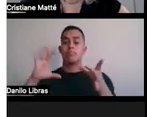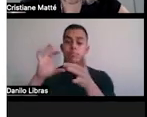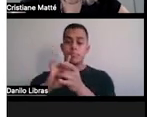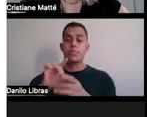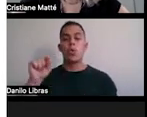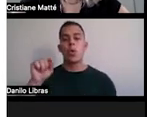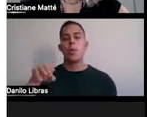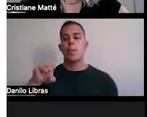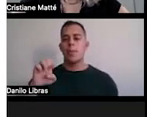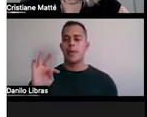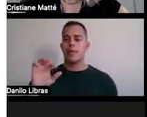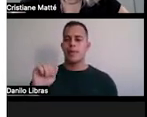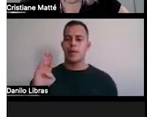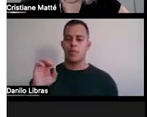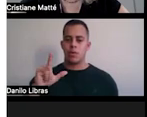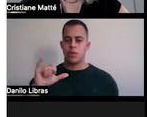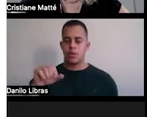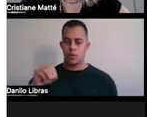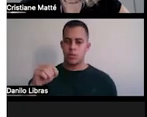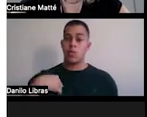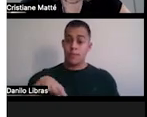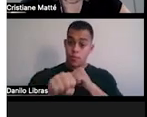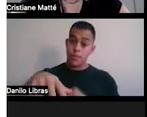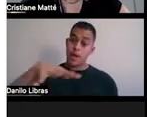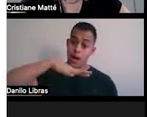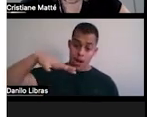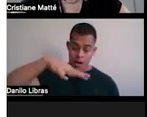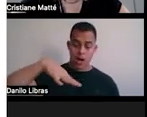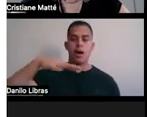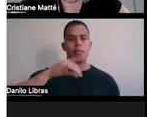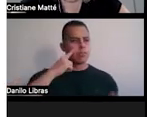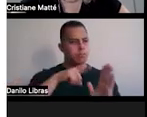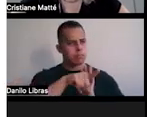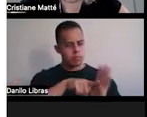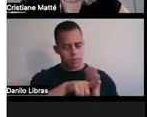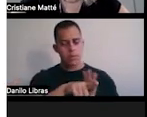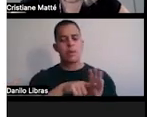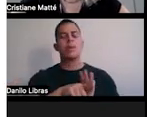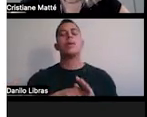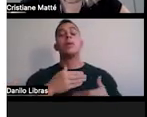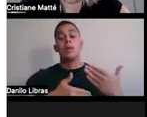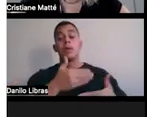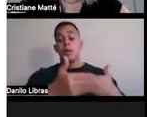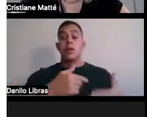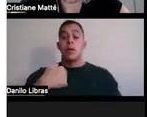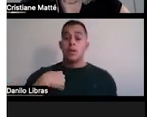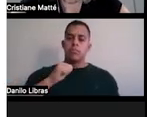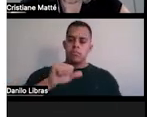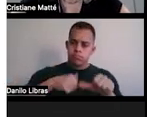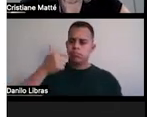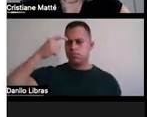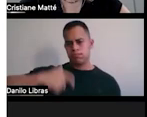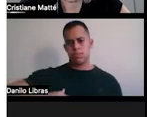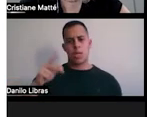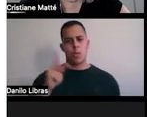metabolismo. Toda a minha formação, ela foi, então, nessa área de investigação, e quando eu me tornei professora